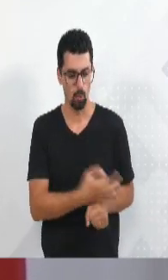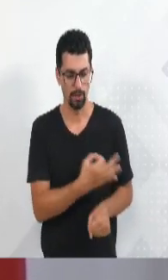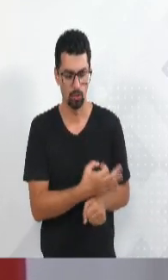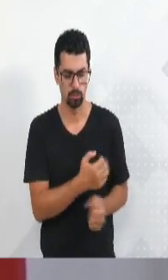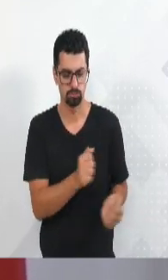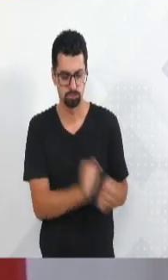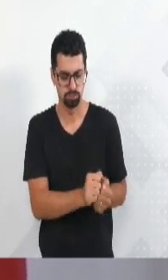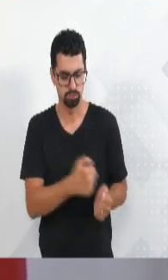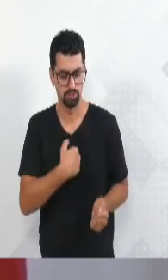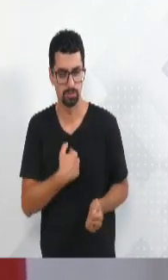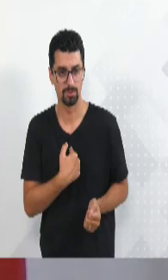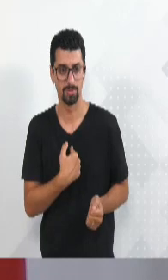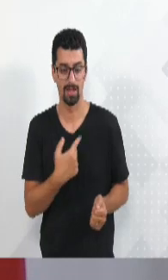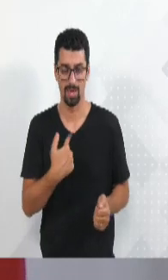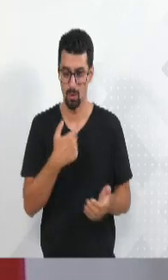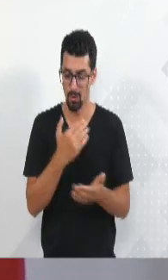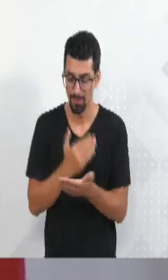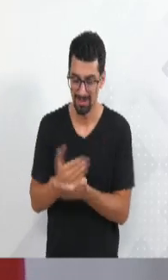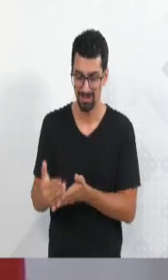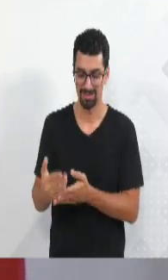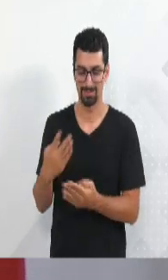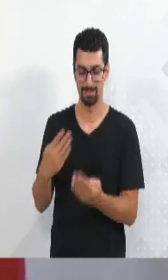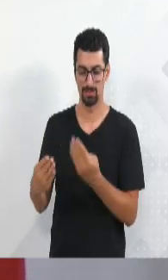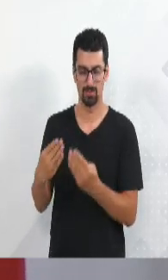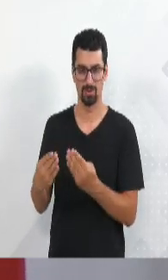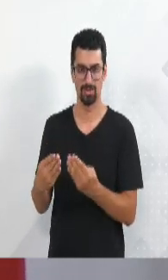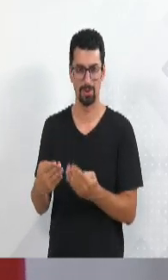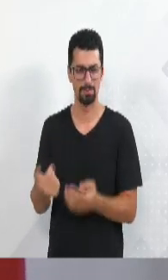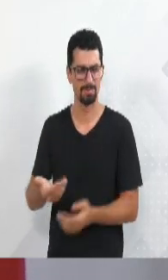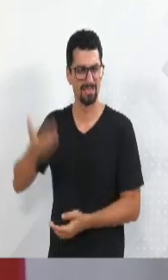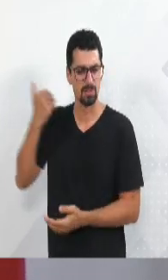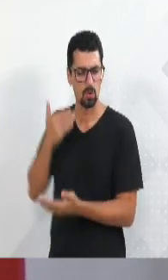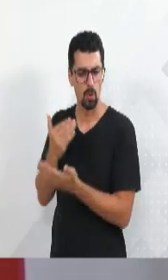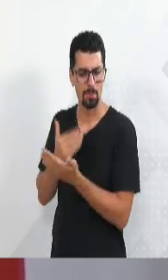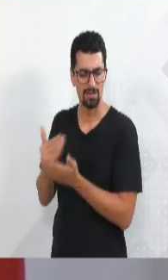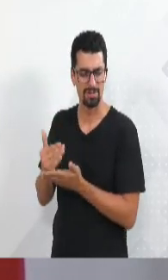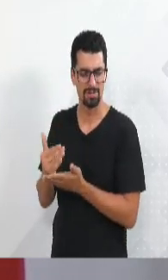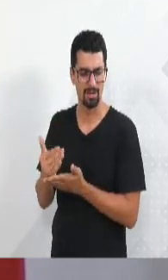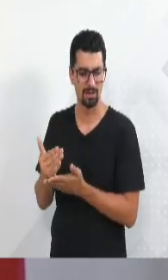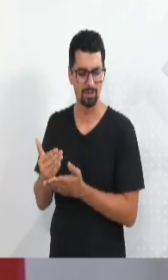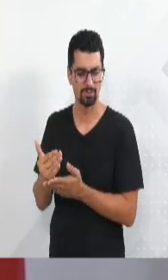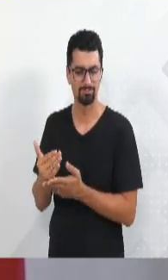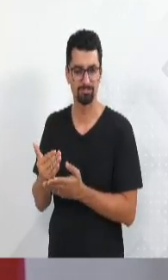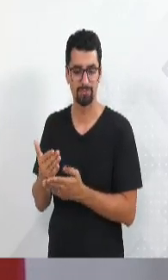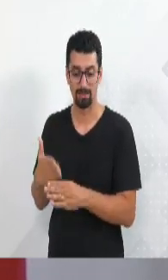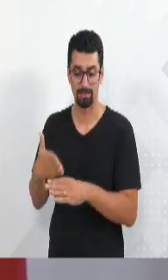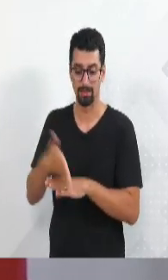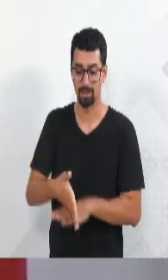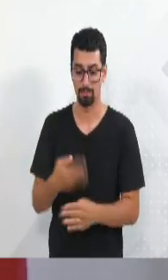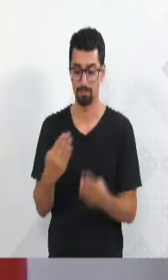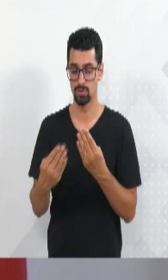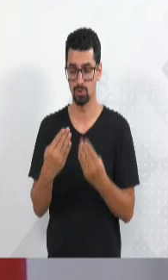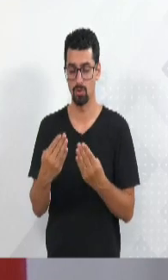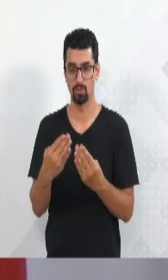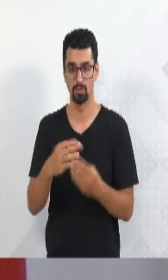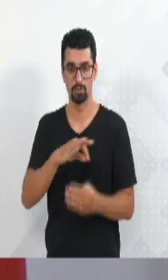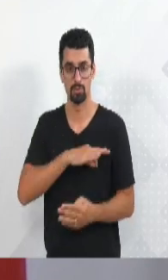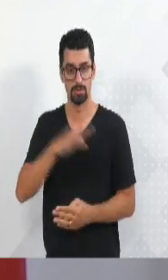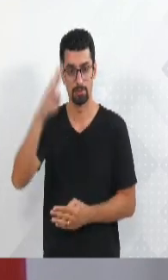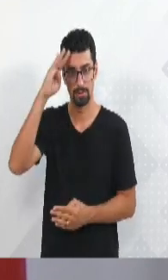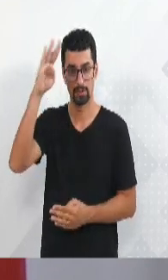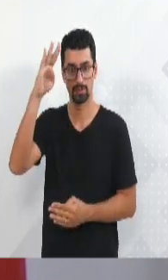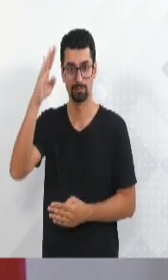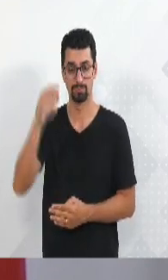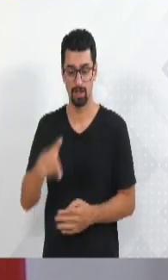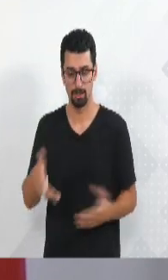para que eu começasse na psicologia desde quando eu comecei a minha carreira de psicólogo da Polícia Militar a Cristo foi uma grande